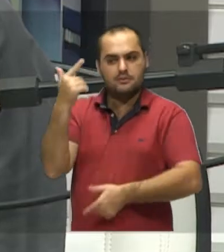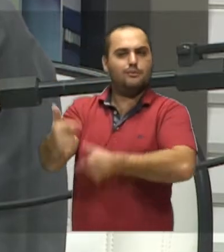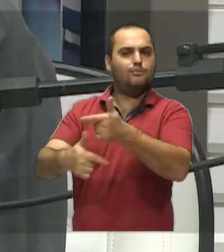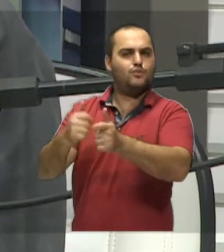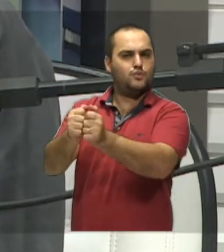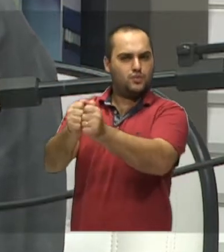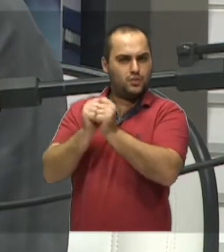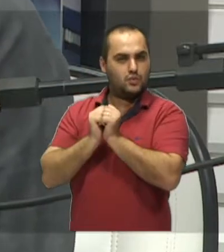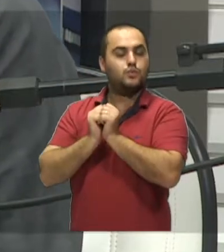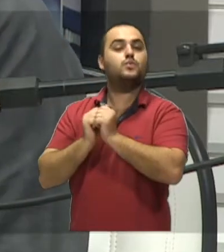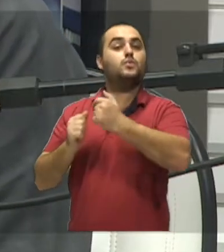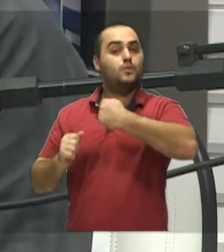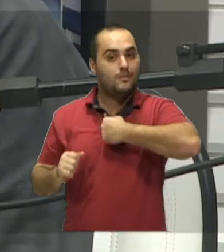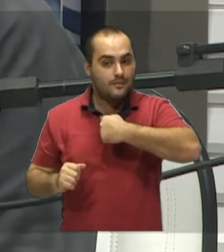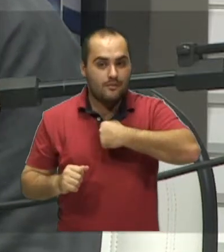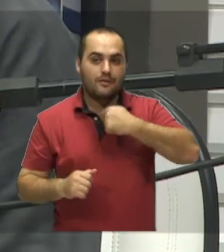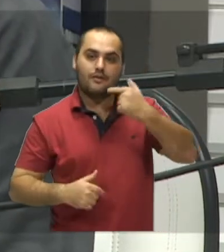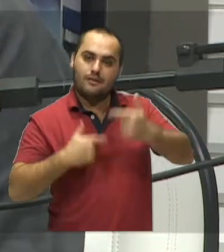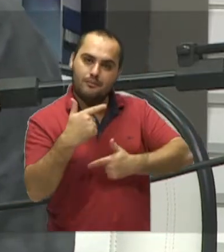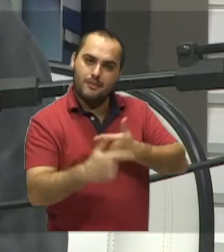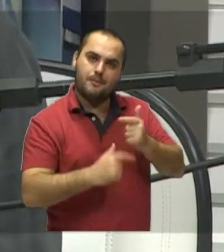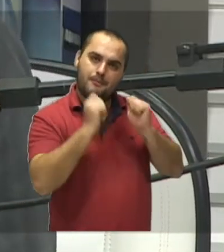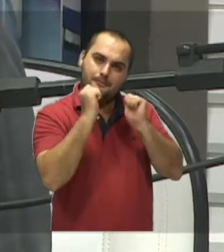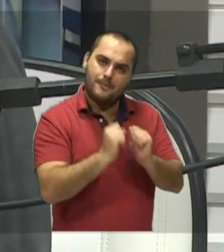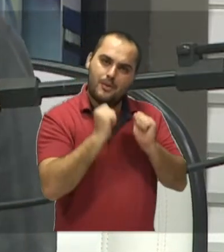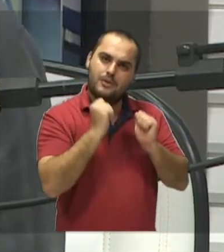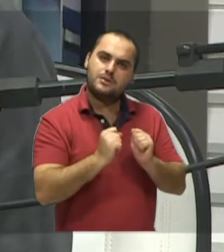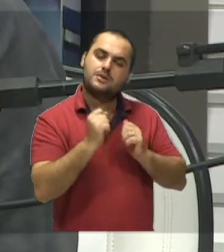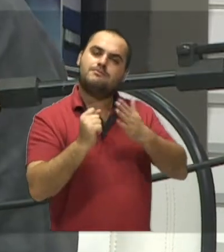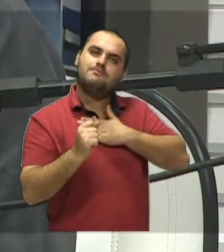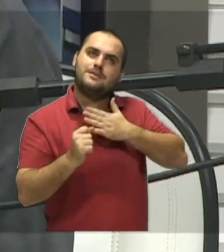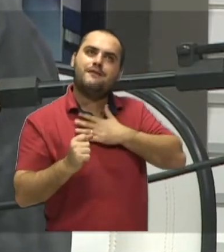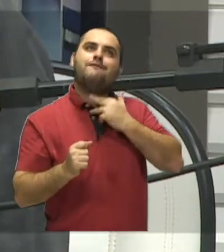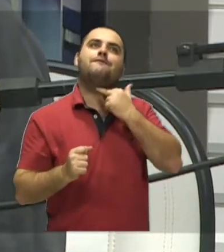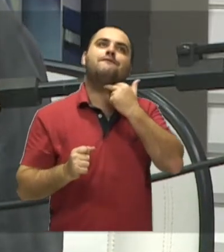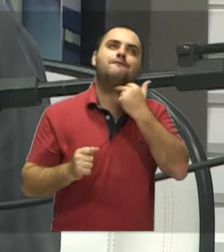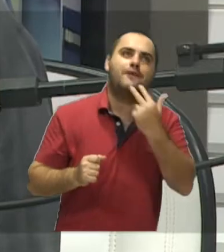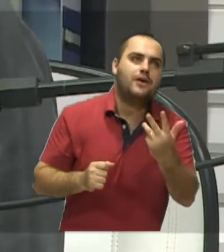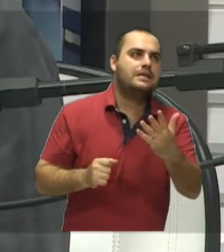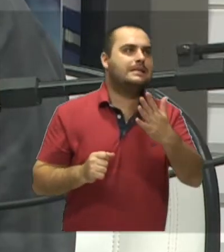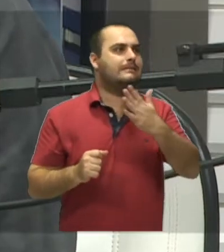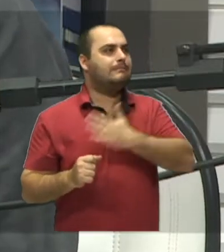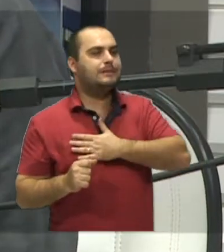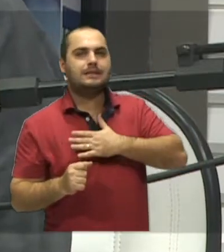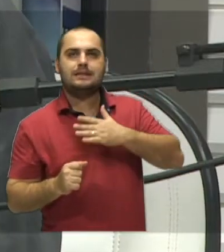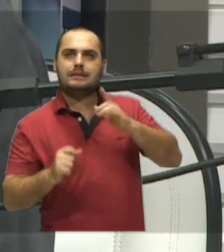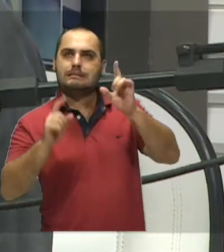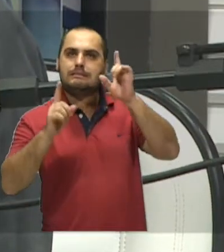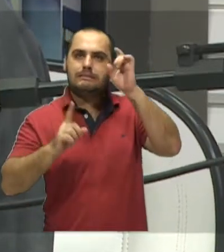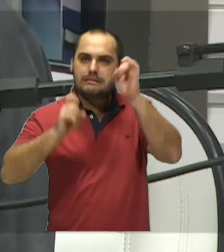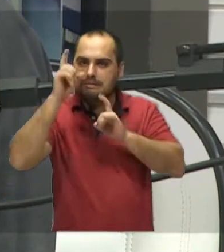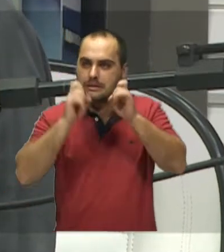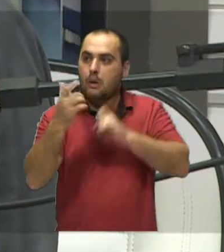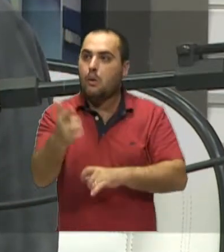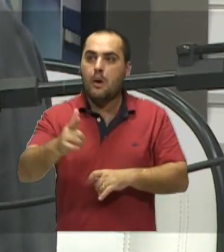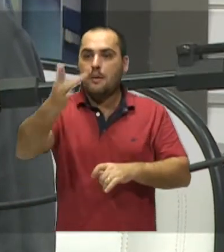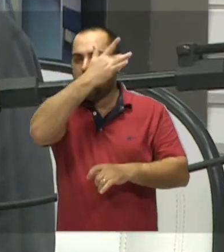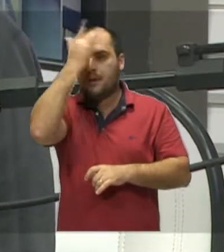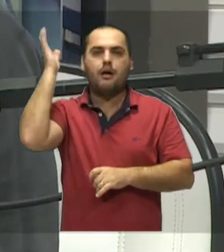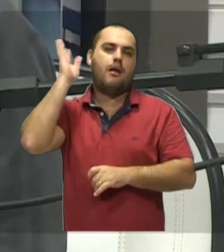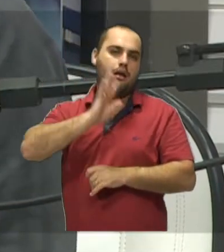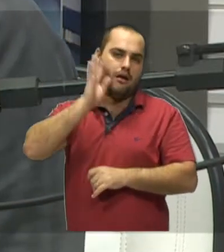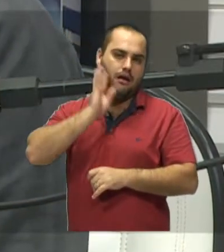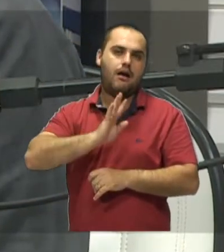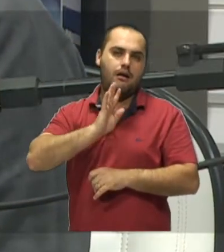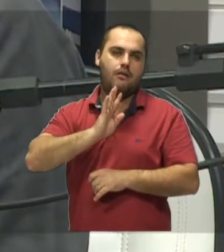comigo, eu também poder colocar a minha voz, a minha expressão no trabalho de outra pessoa é muito legal, principalmente quando as pessoas